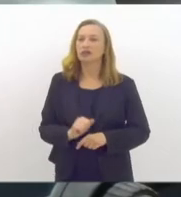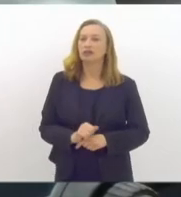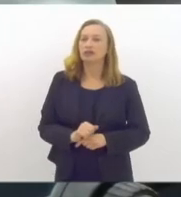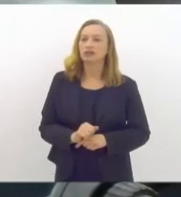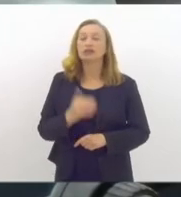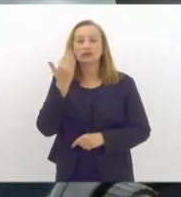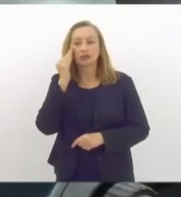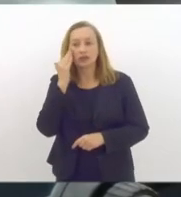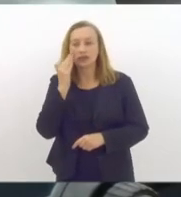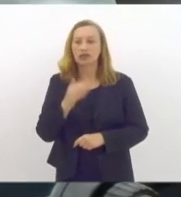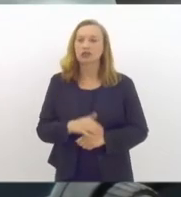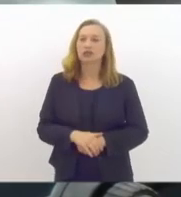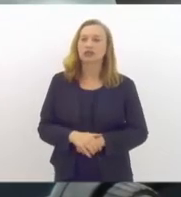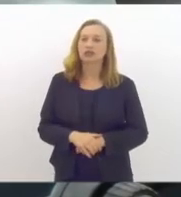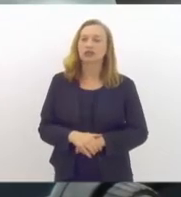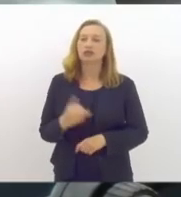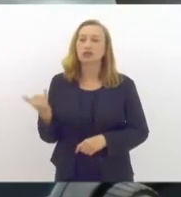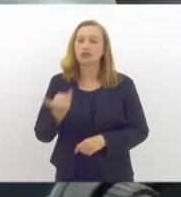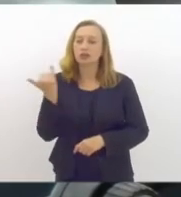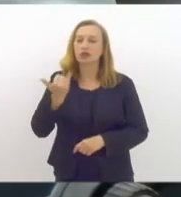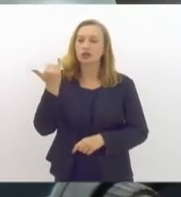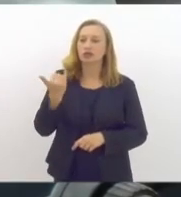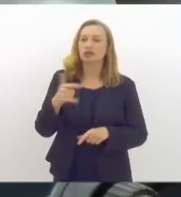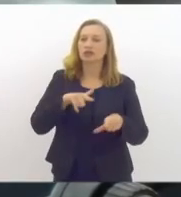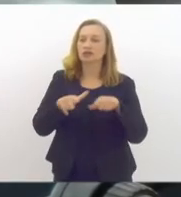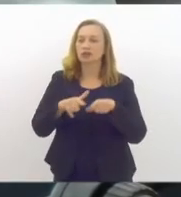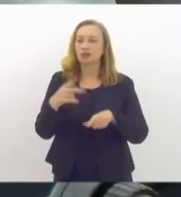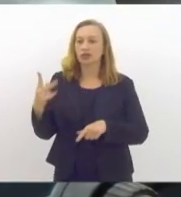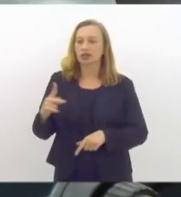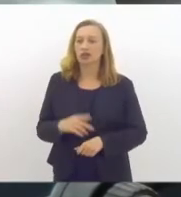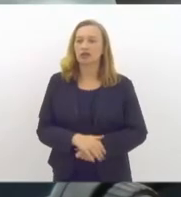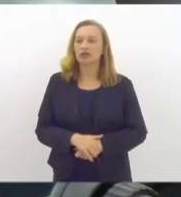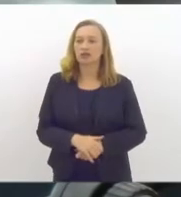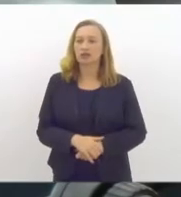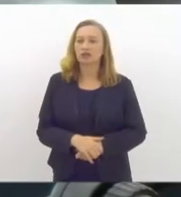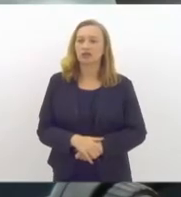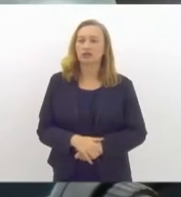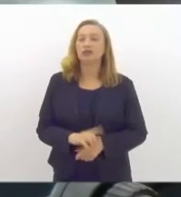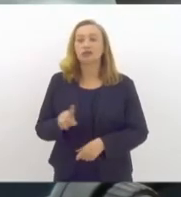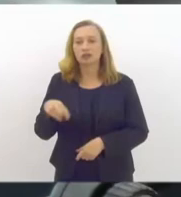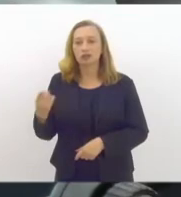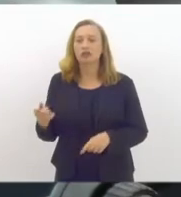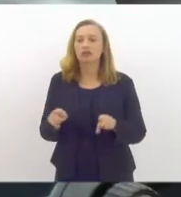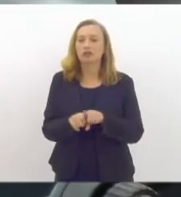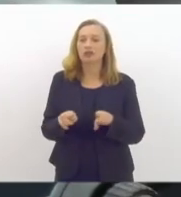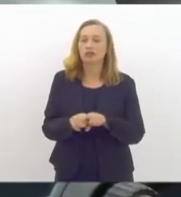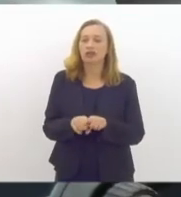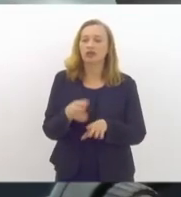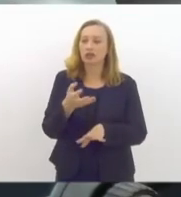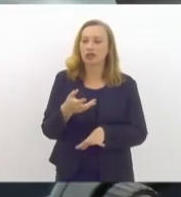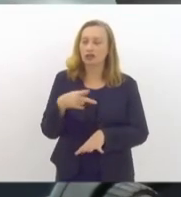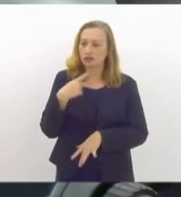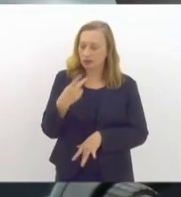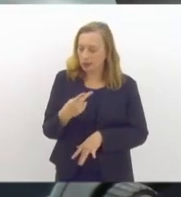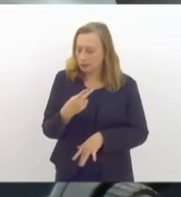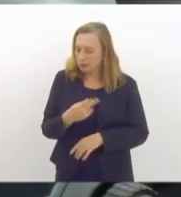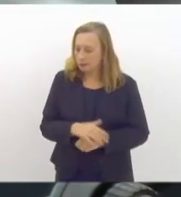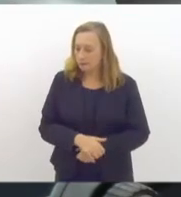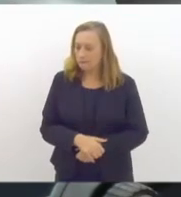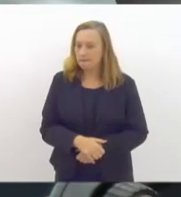gente entende pela importância do trabalho. E uma outra coisa que eu queria também